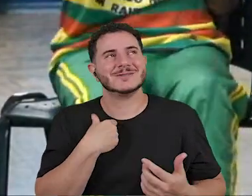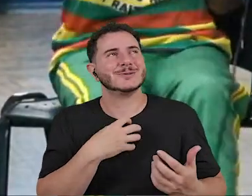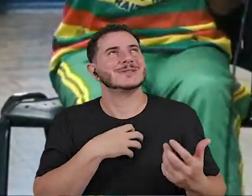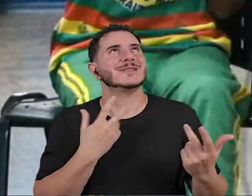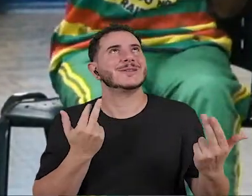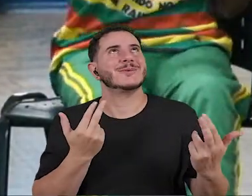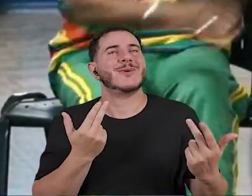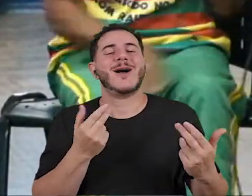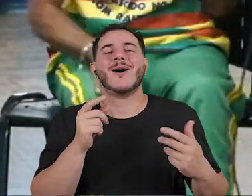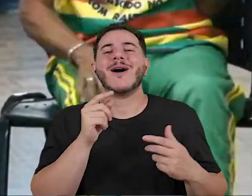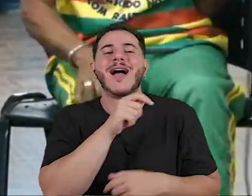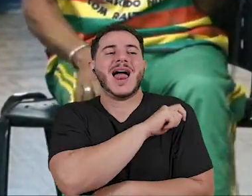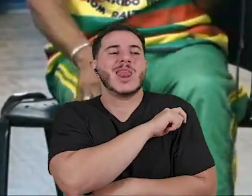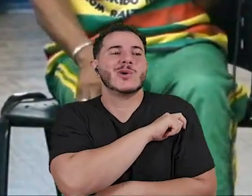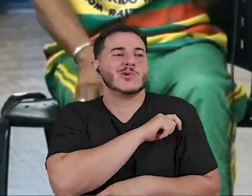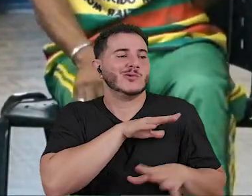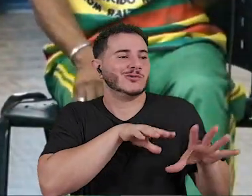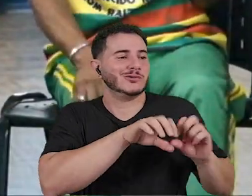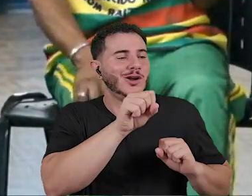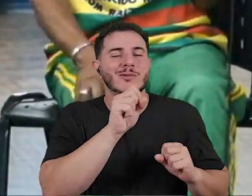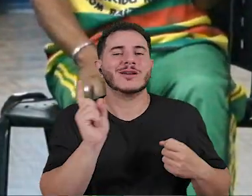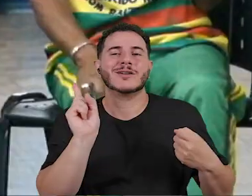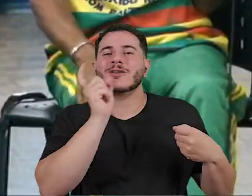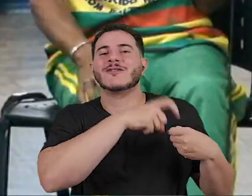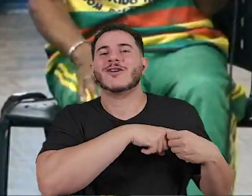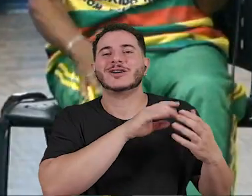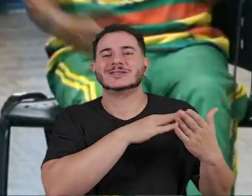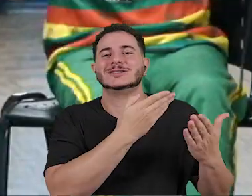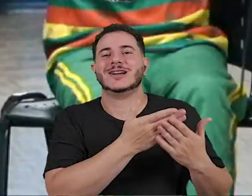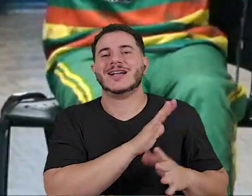Por que, Zeca, acontece isso?